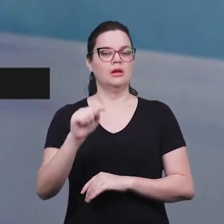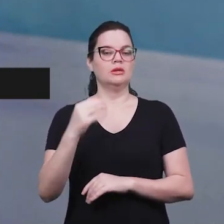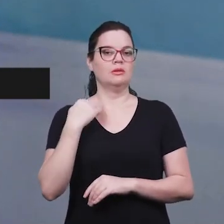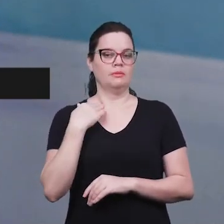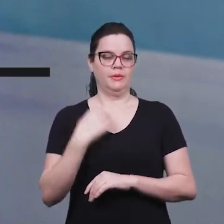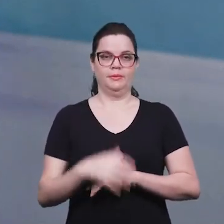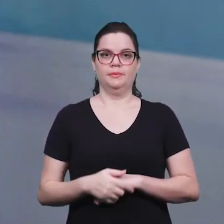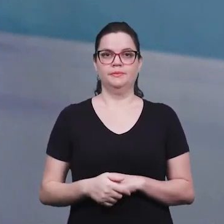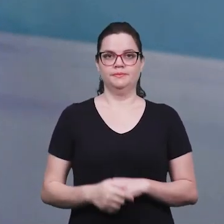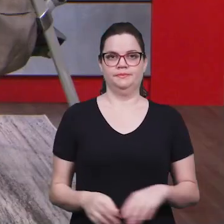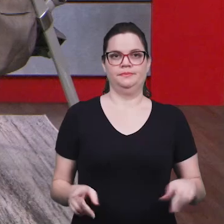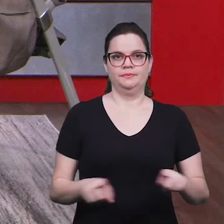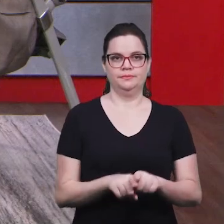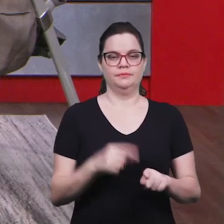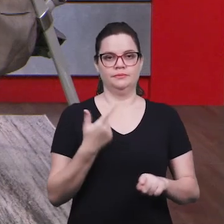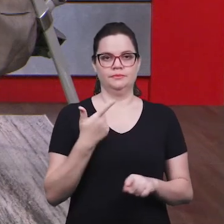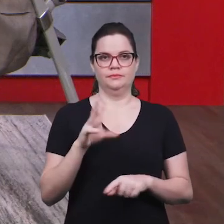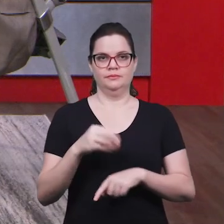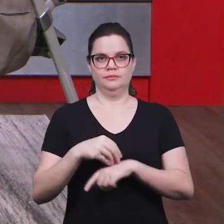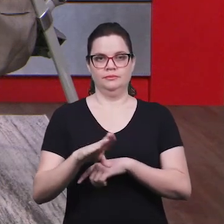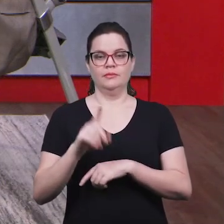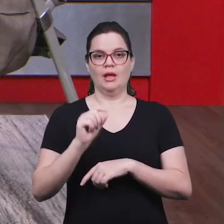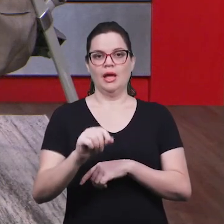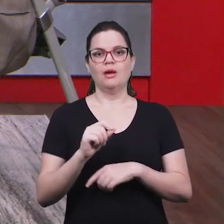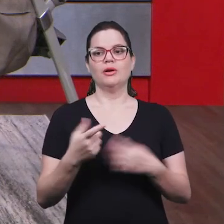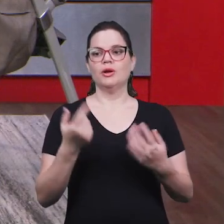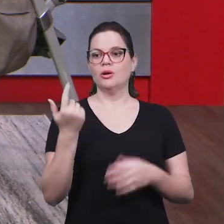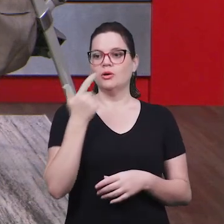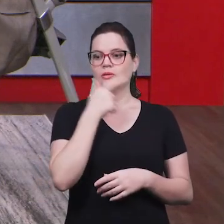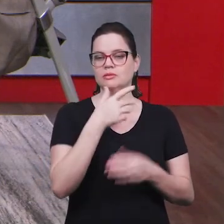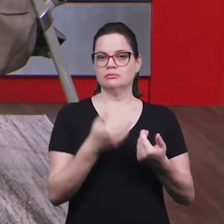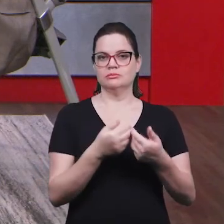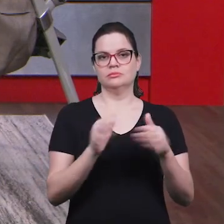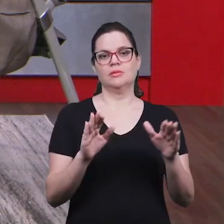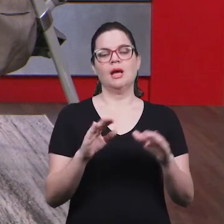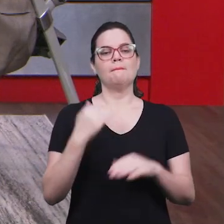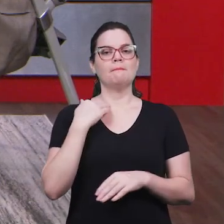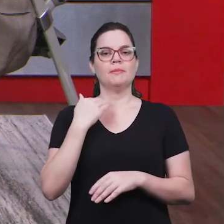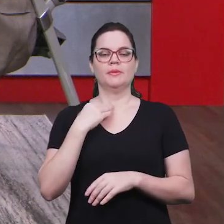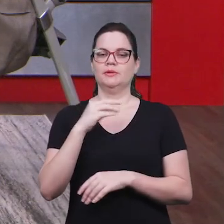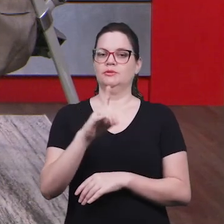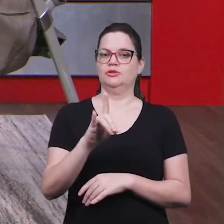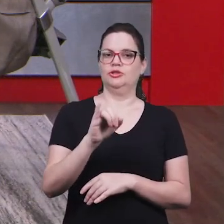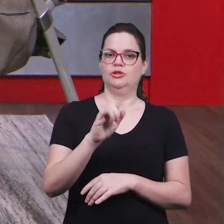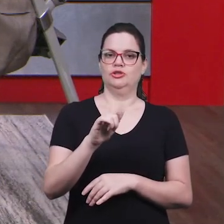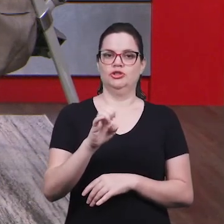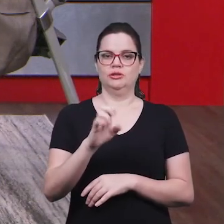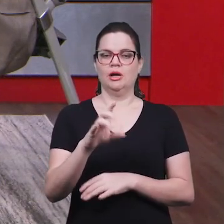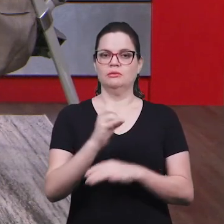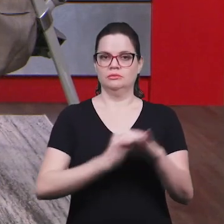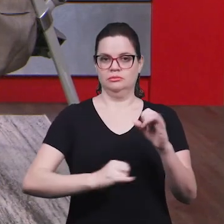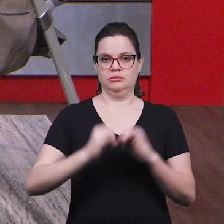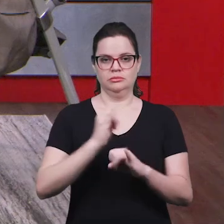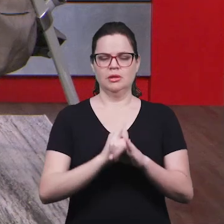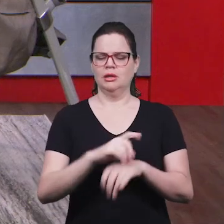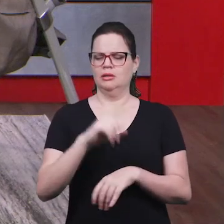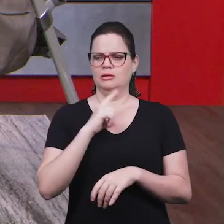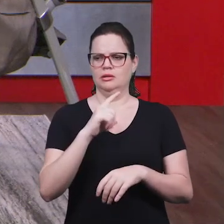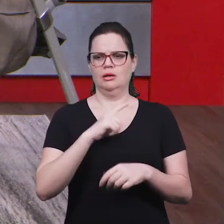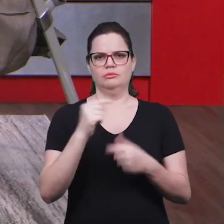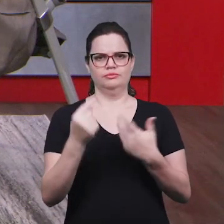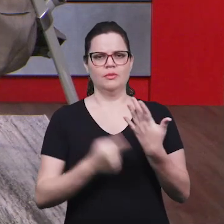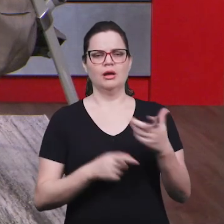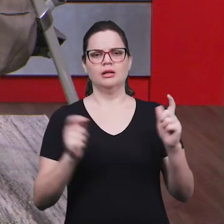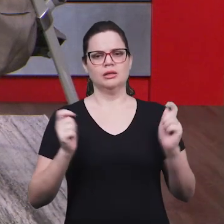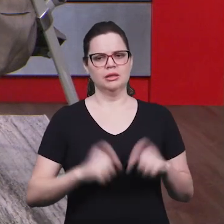pastor, é abrir contas em bancos digitais. Atualmente temos grandes plataformas que oferecem serviços de conta